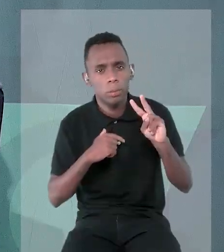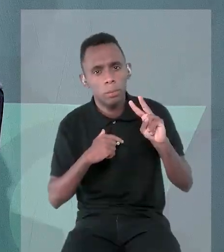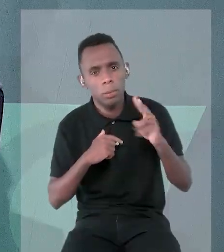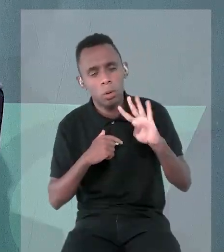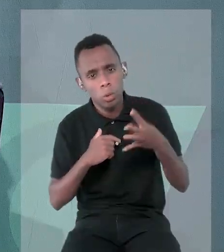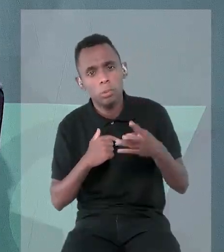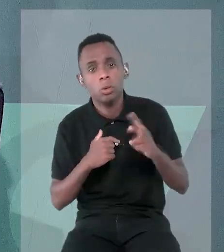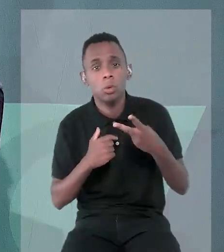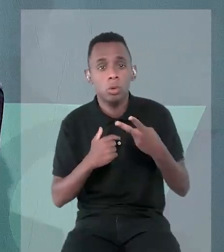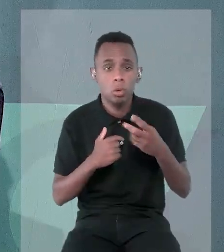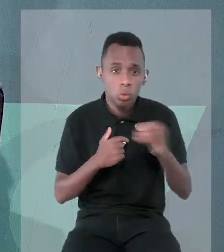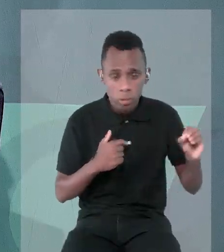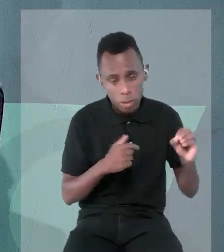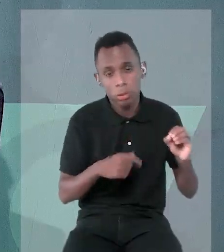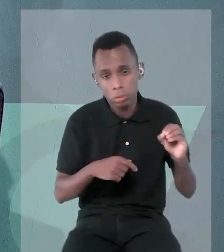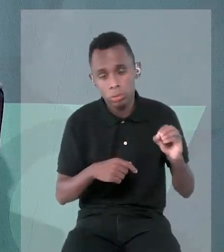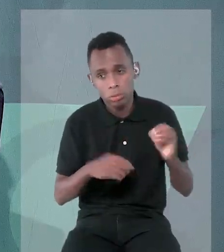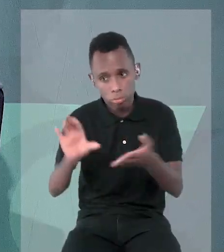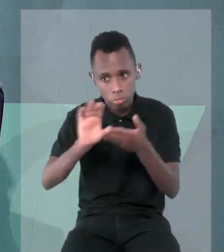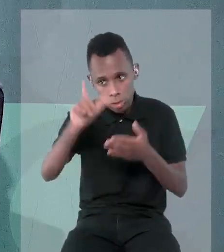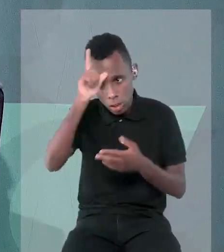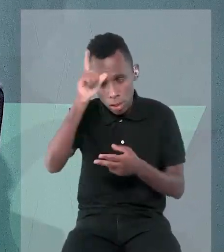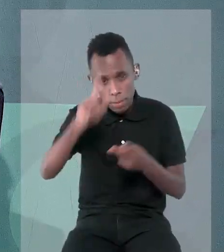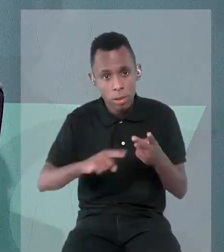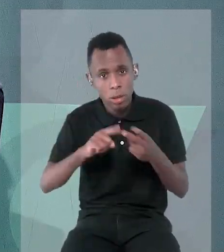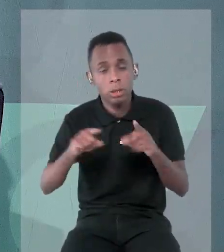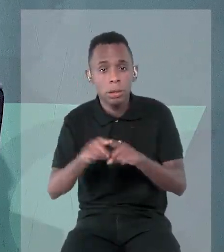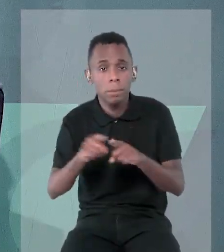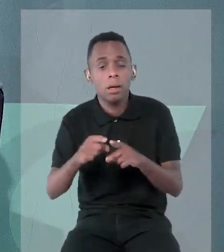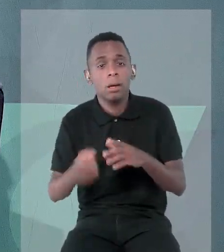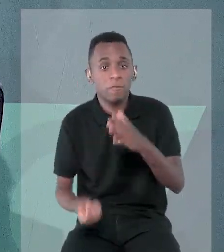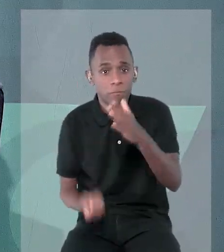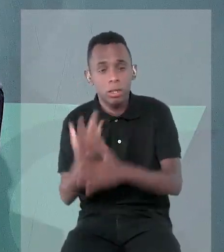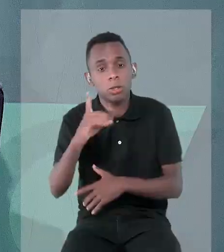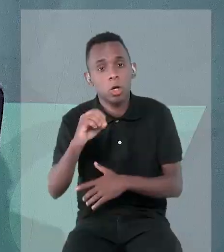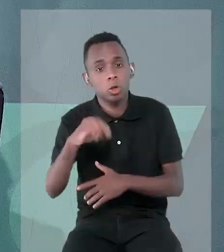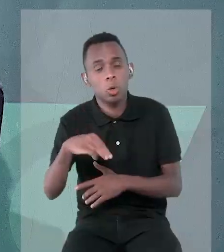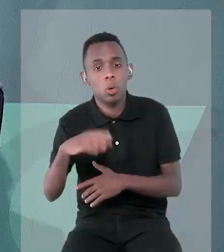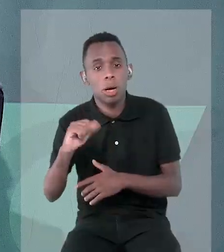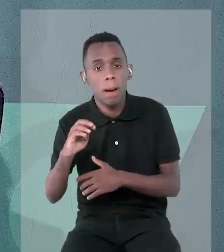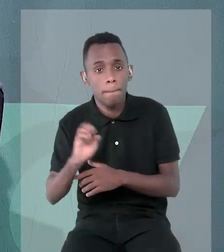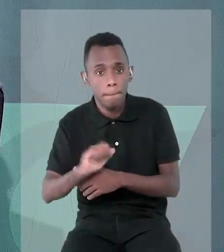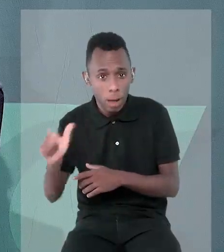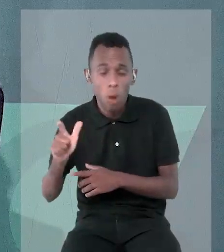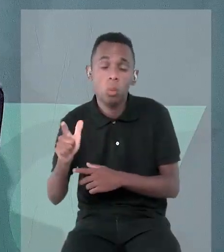nascentes, financiado pelo BNDES alemão. Nós estamos agora, junto com a Fundação Dom Cabral, aqui pertinho de onde nós estamos agora,